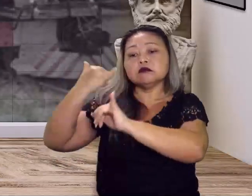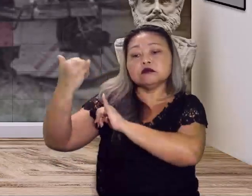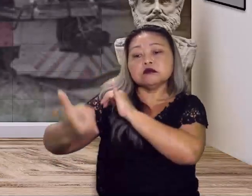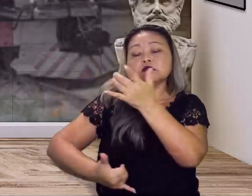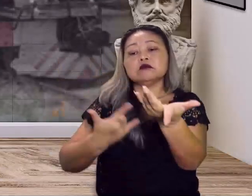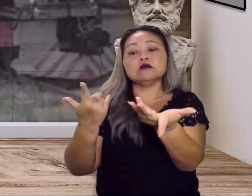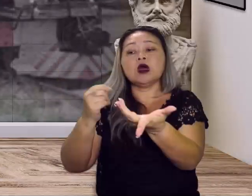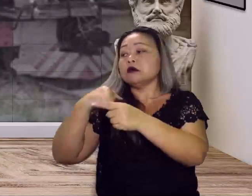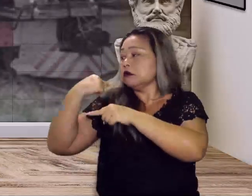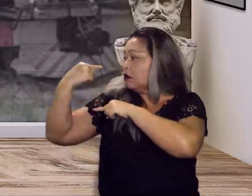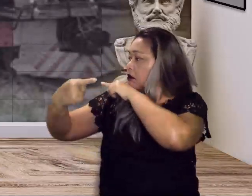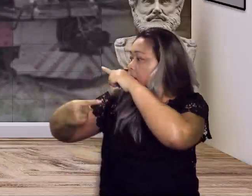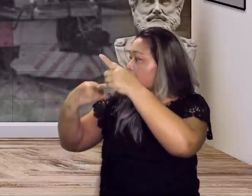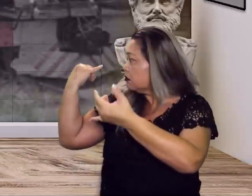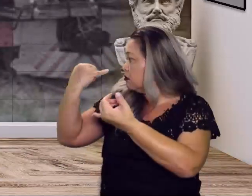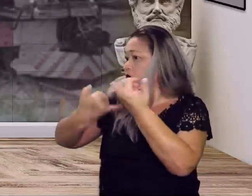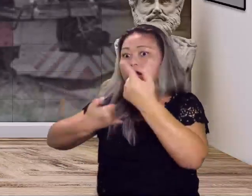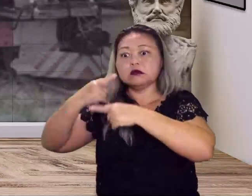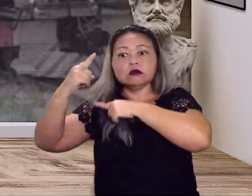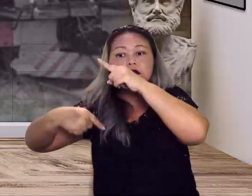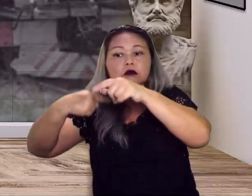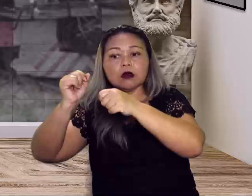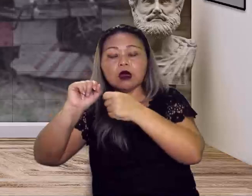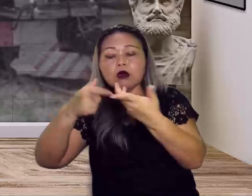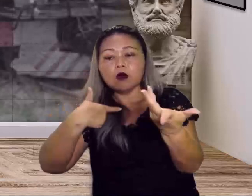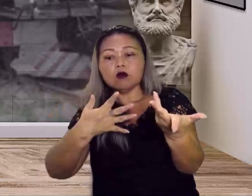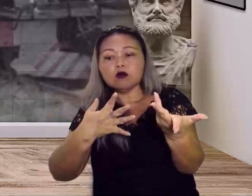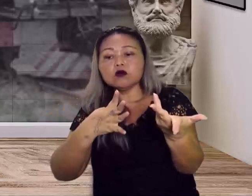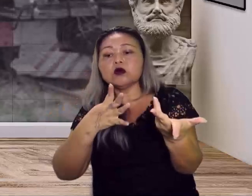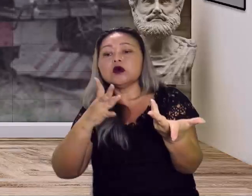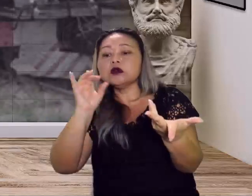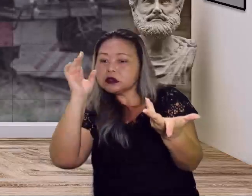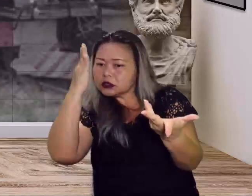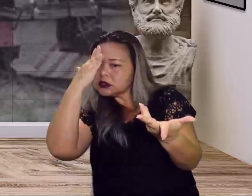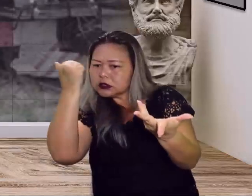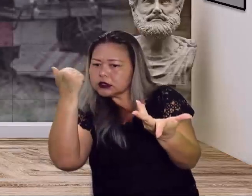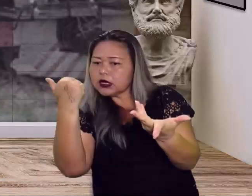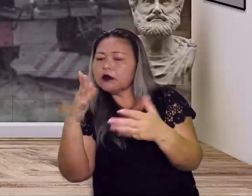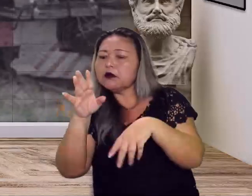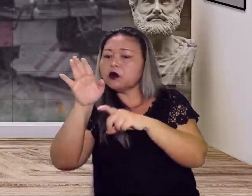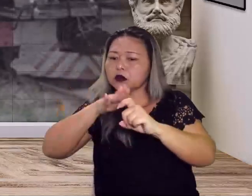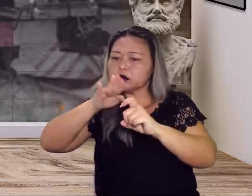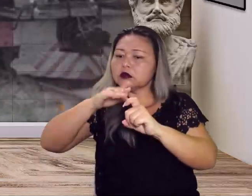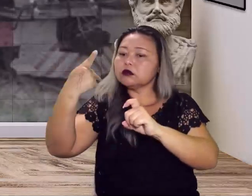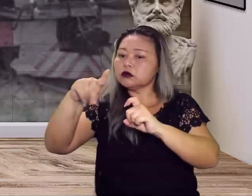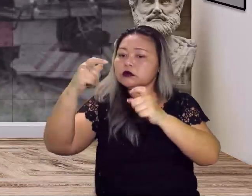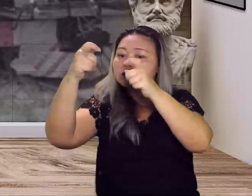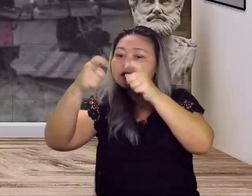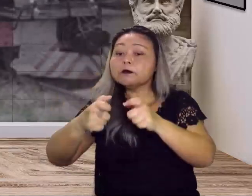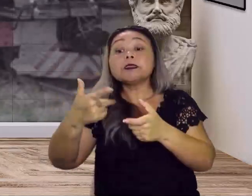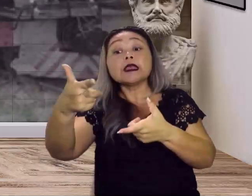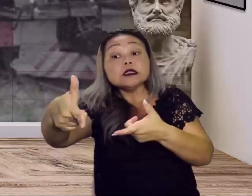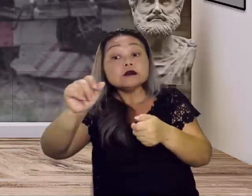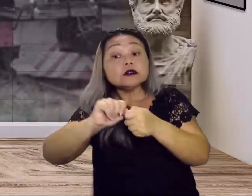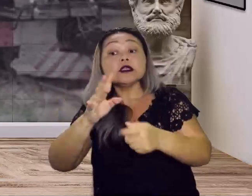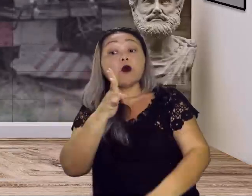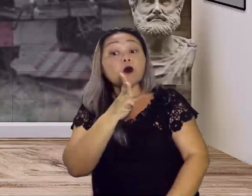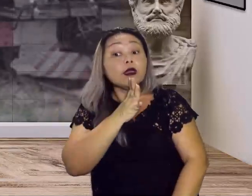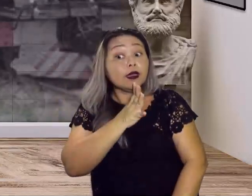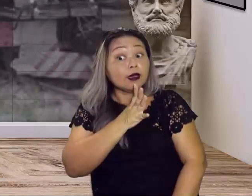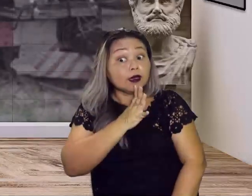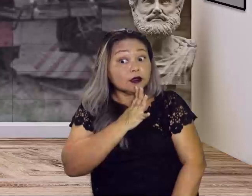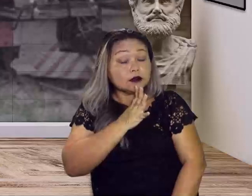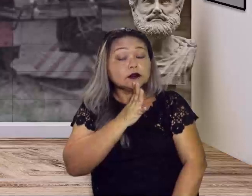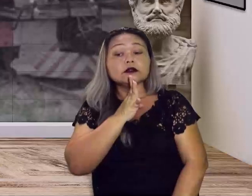contando. E aí, já descobriu? Você conhece algum mito aí da sua região? Inclusive, se você conhece, você pode até